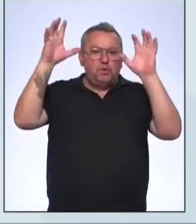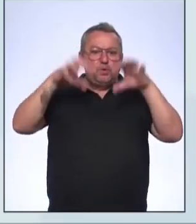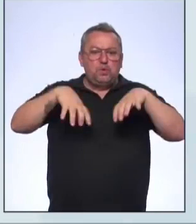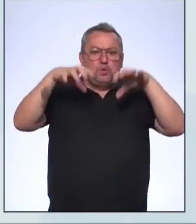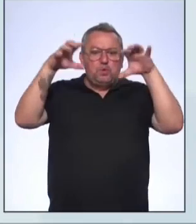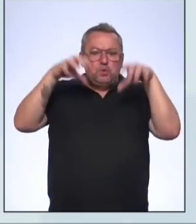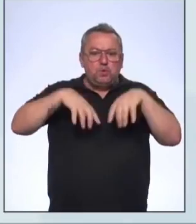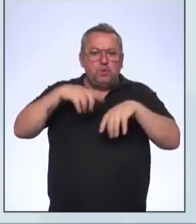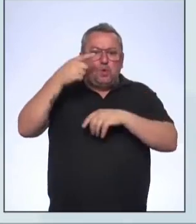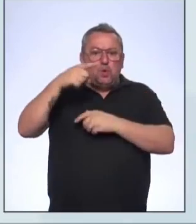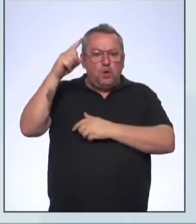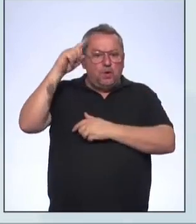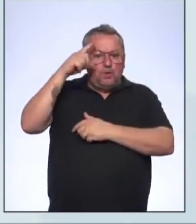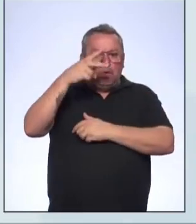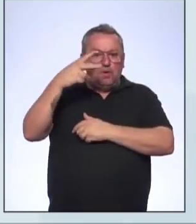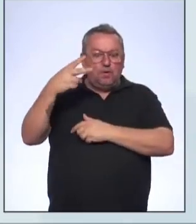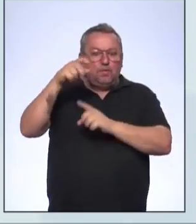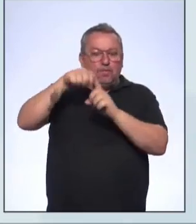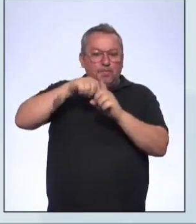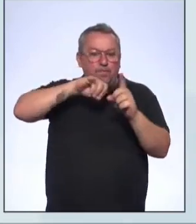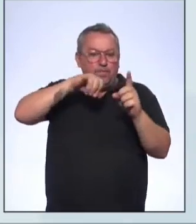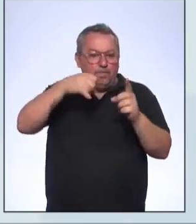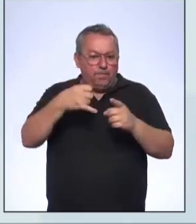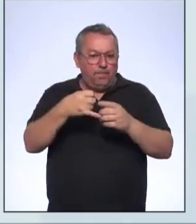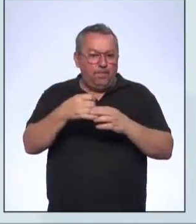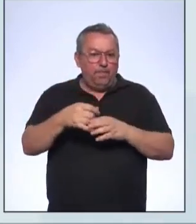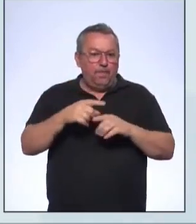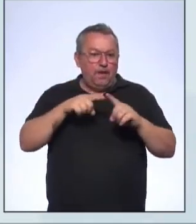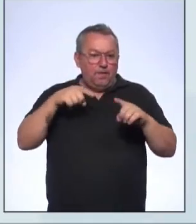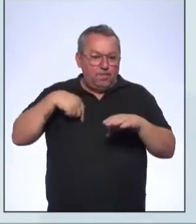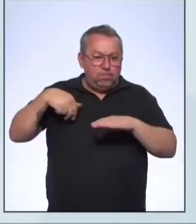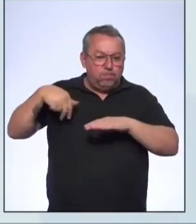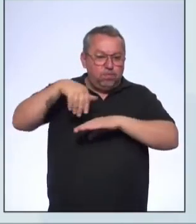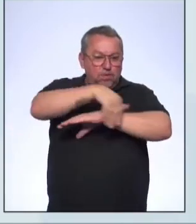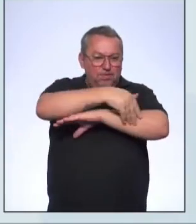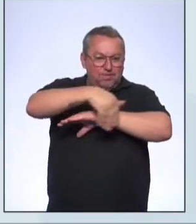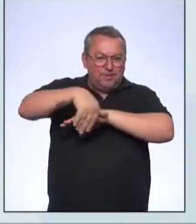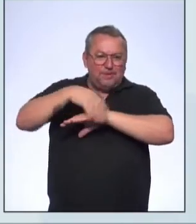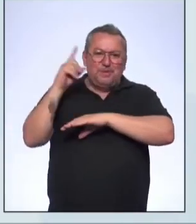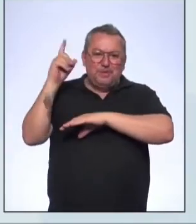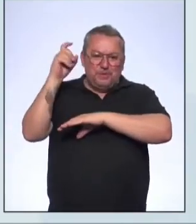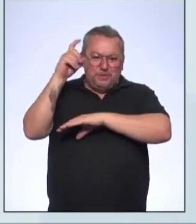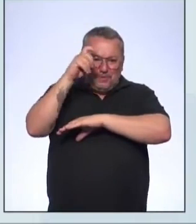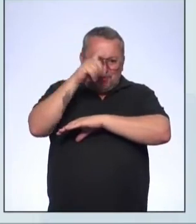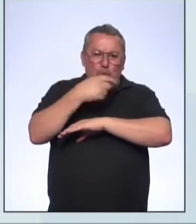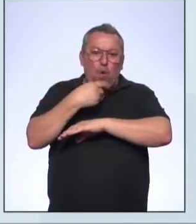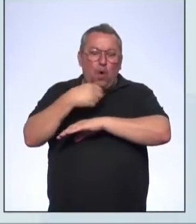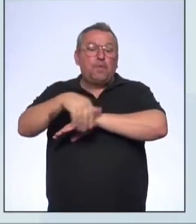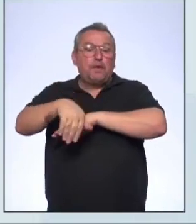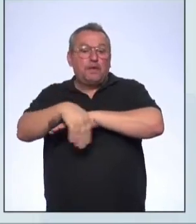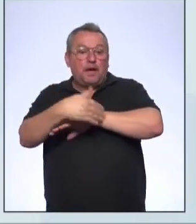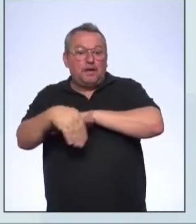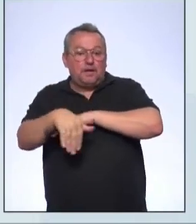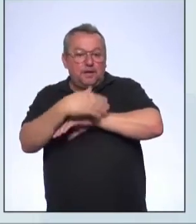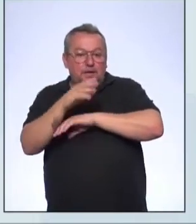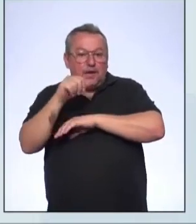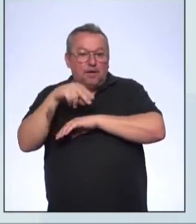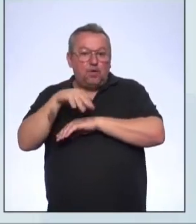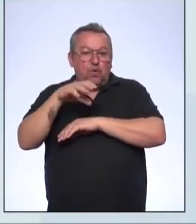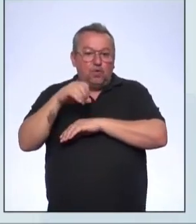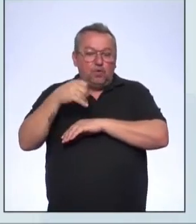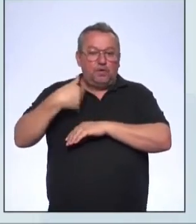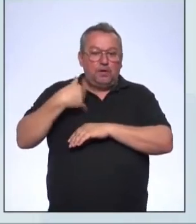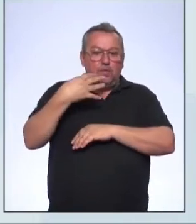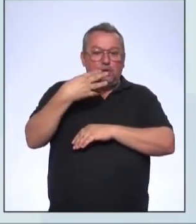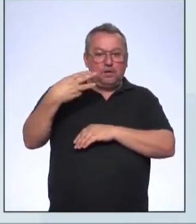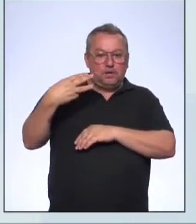tempestade ocorrida no último dia 24 de janeiro. Passar pela rua está complicado, diz o taxista Antônio Matos,